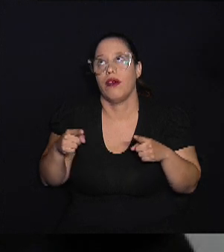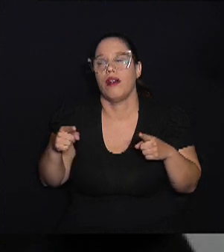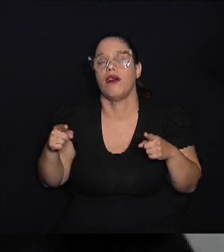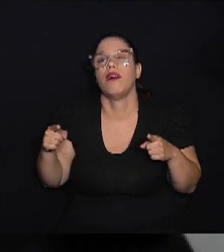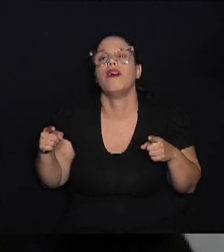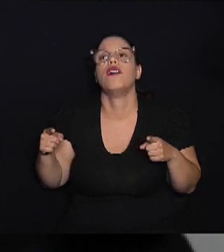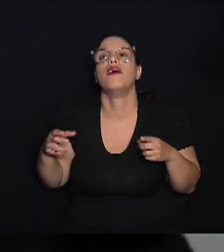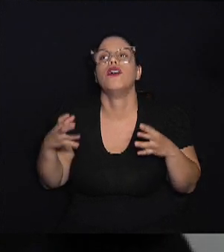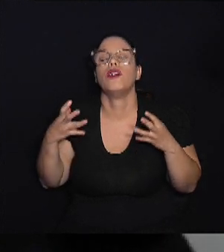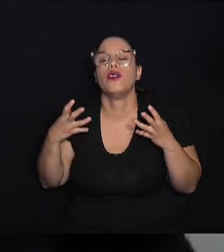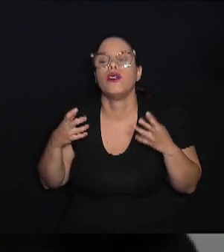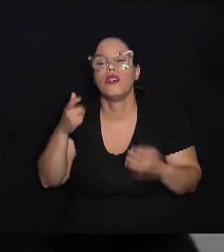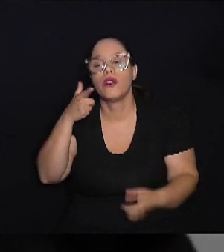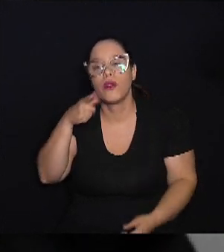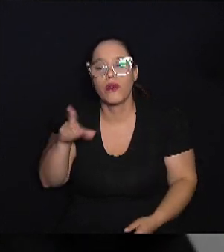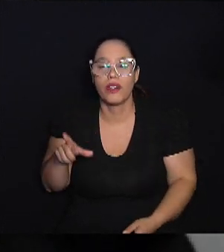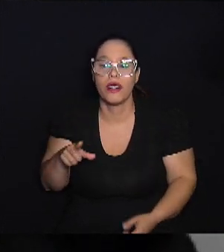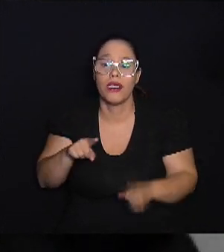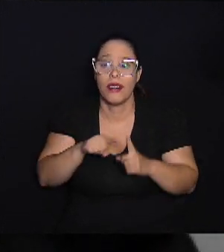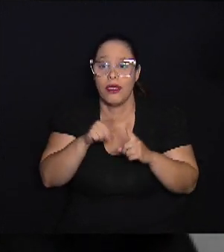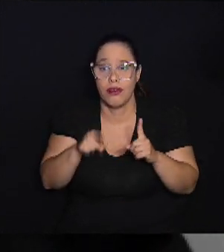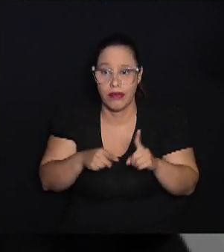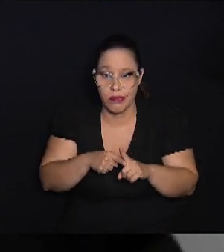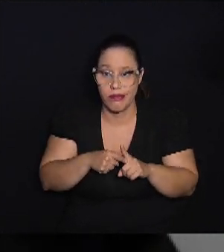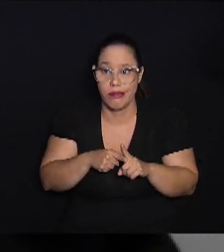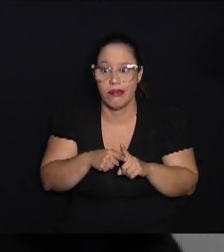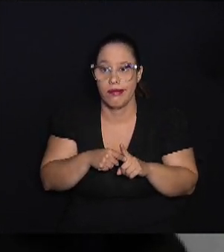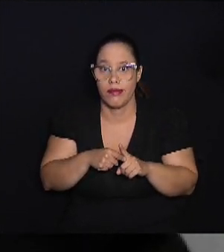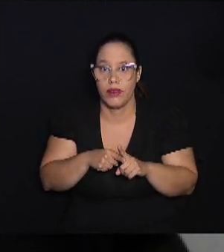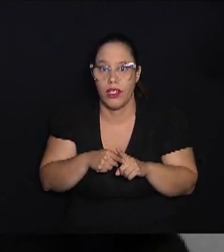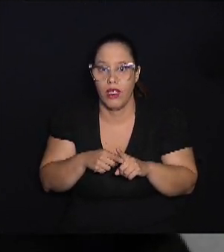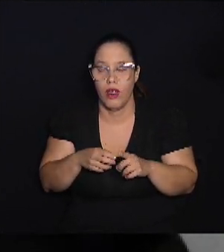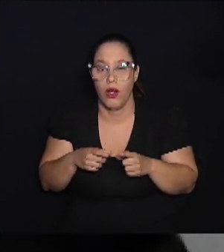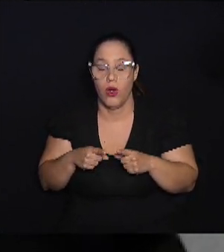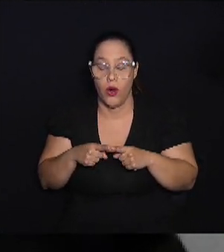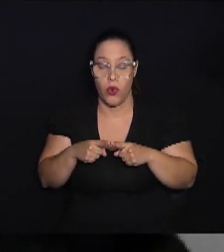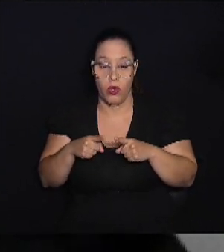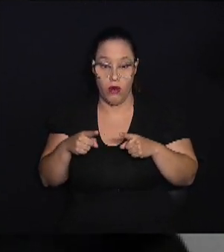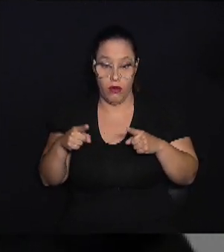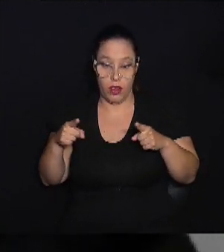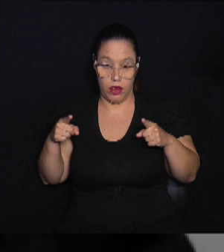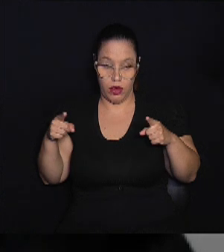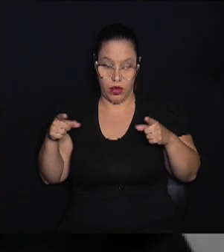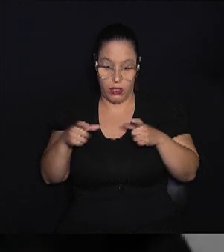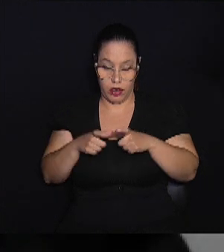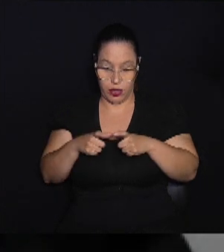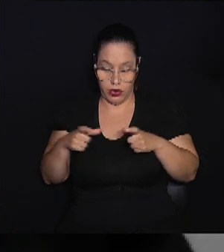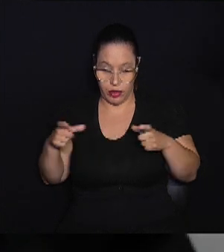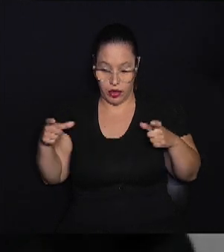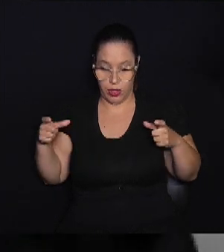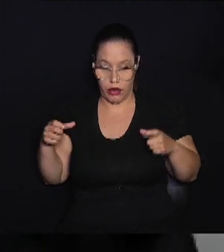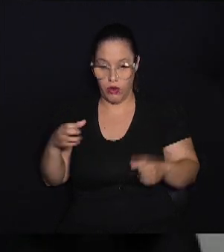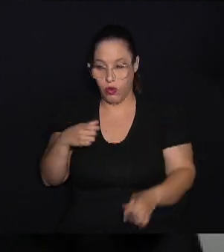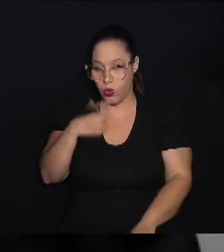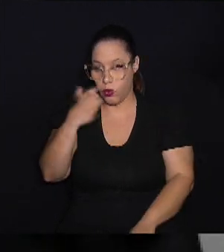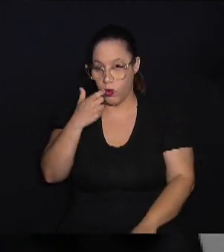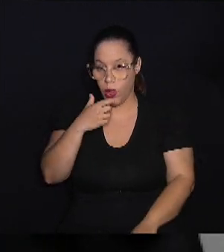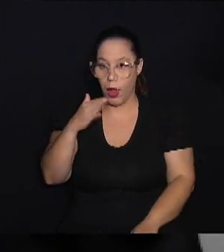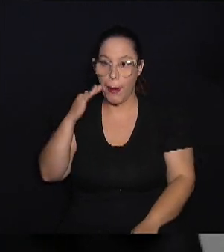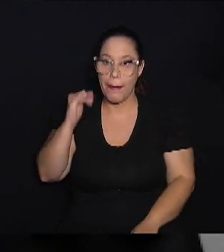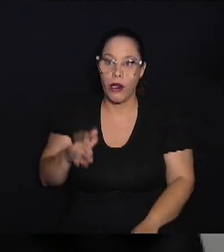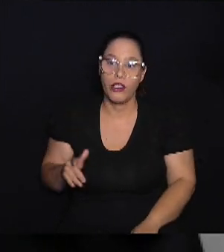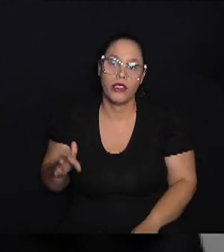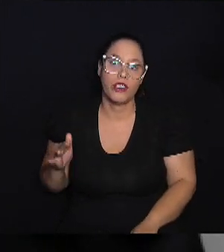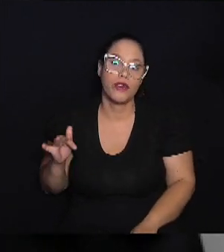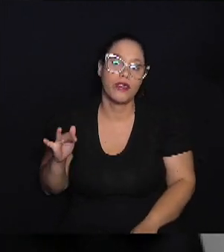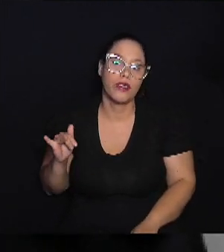uma concepção. Quanto maior o consumo de frutas, alimentos naturais e menor o de fast food, menor era o tempo